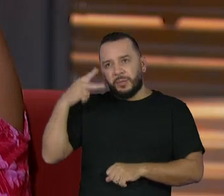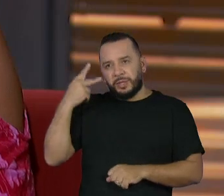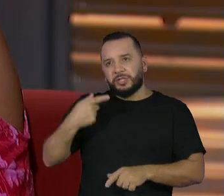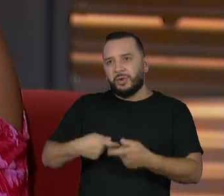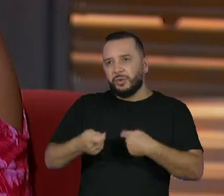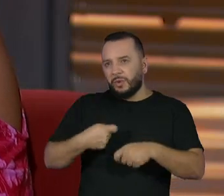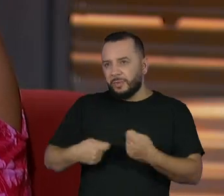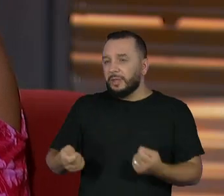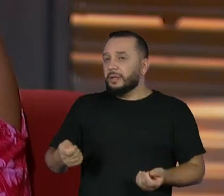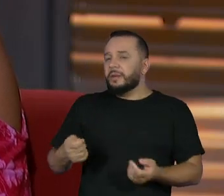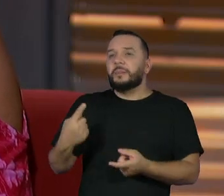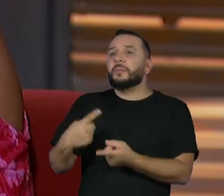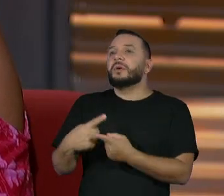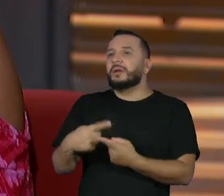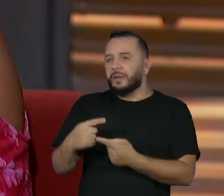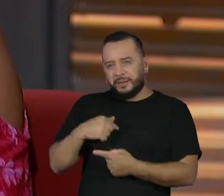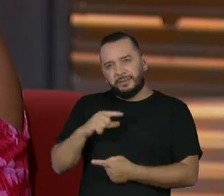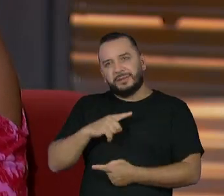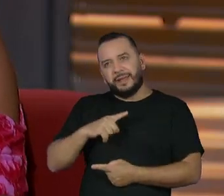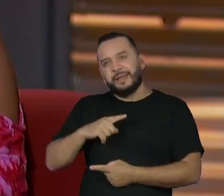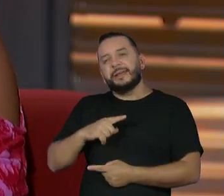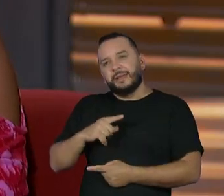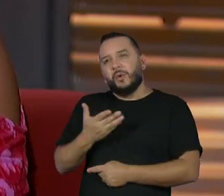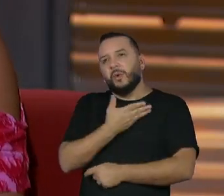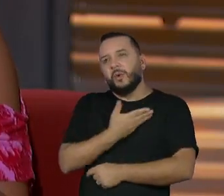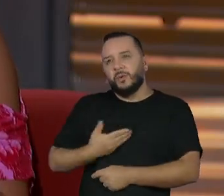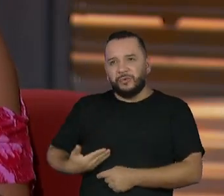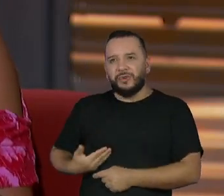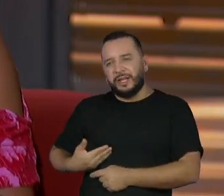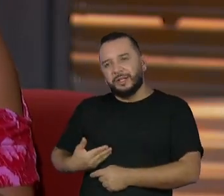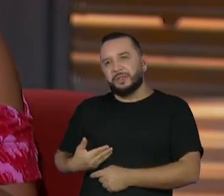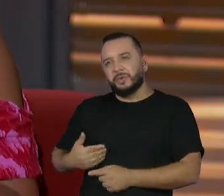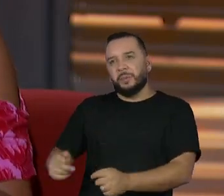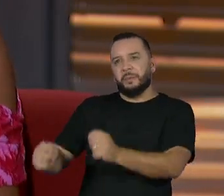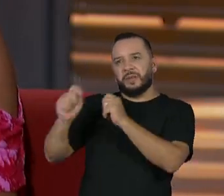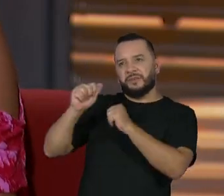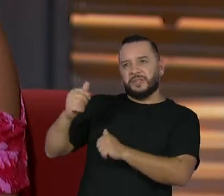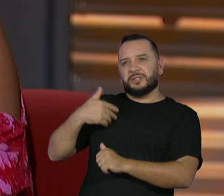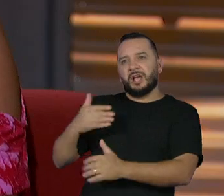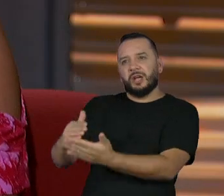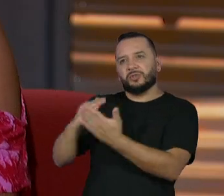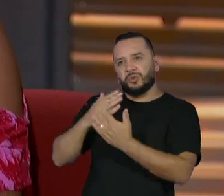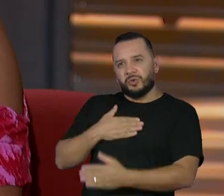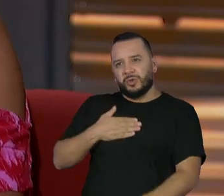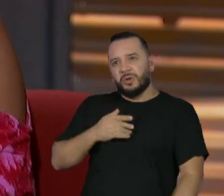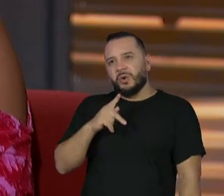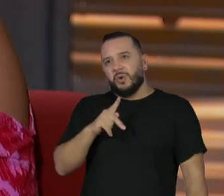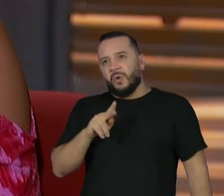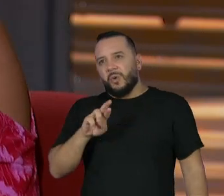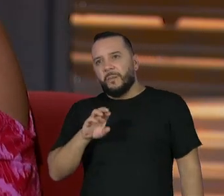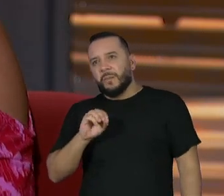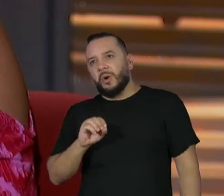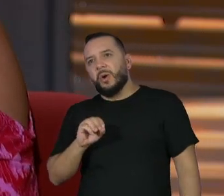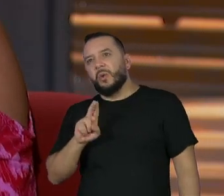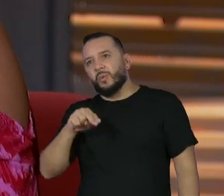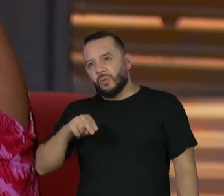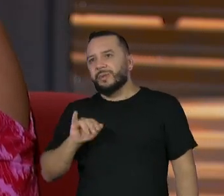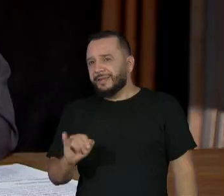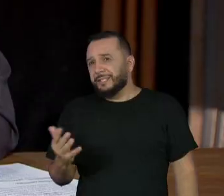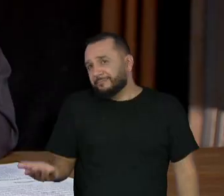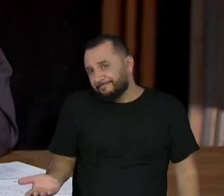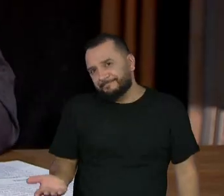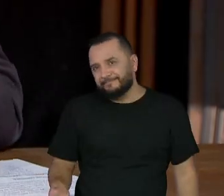às políticas públicas de acesso à educação. Isso é fundamental, isso mudou minha vida, porque se não fosse o ProUni, eu provavelmente não estaria aqui falando com